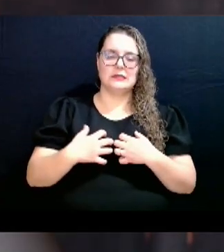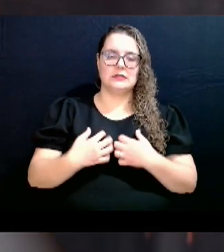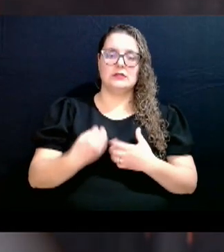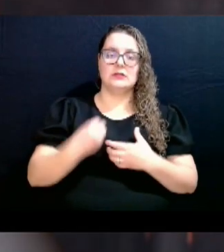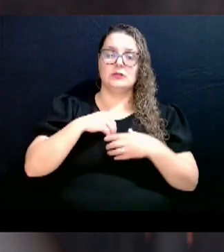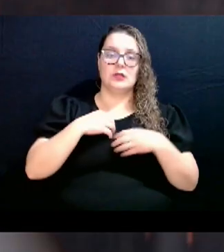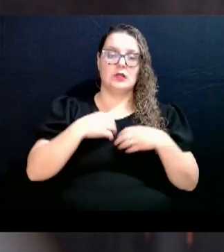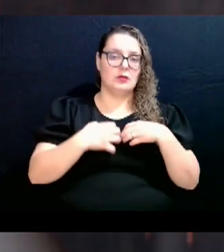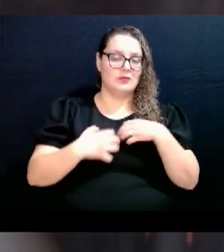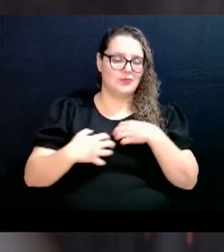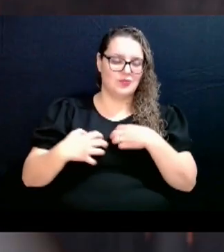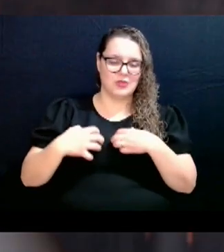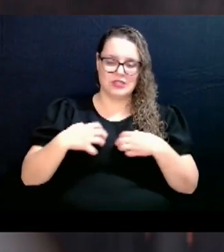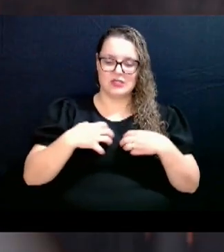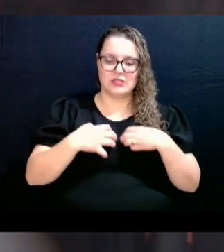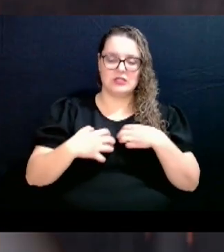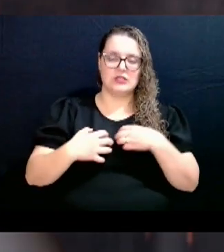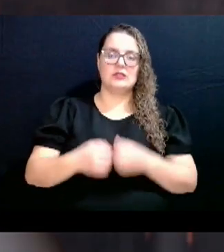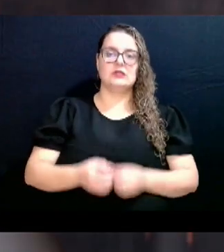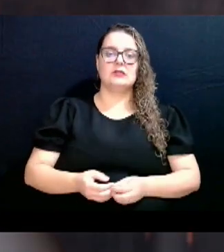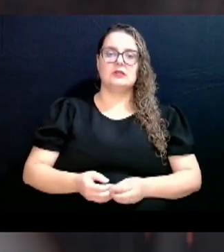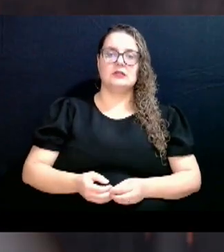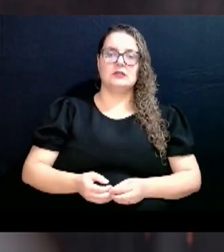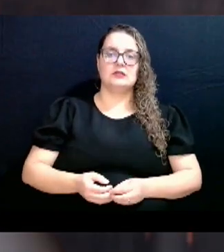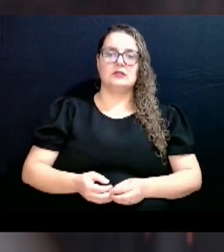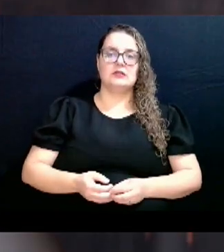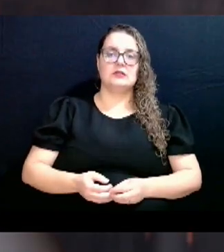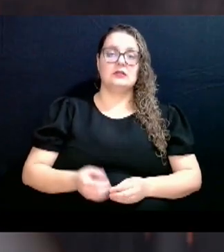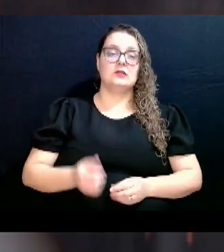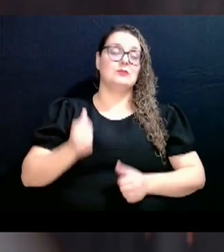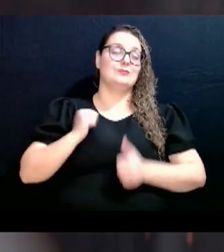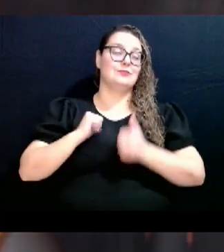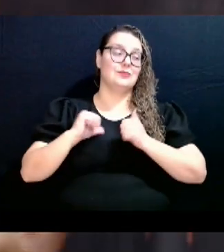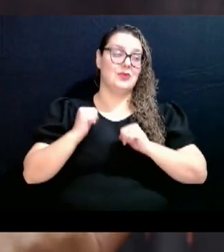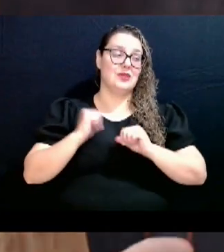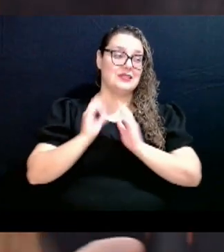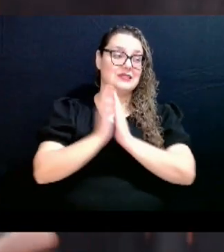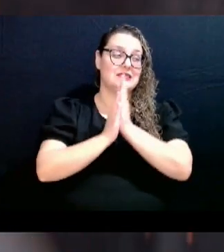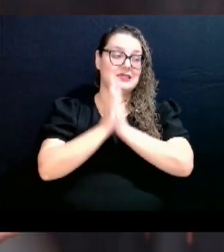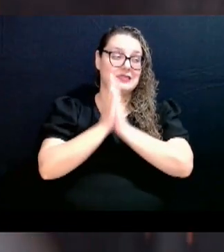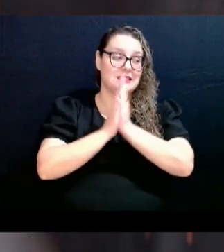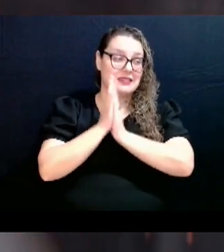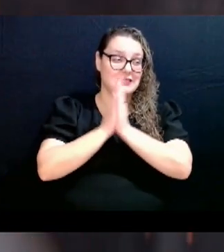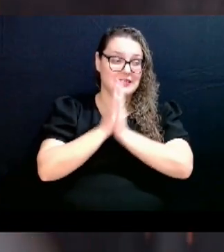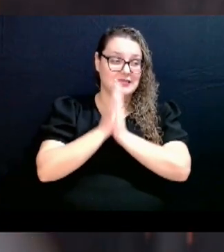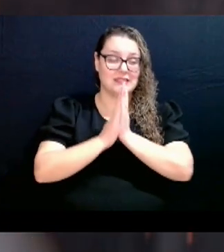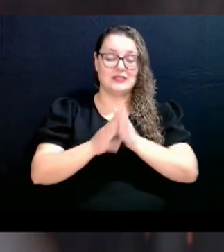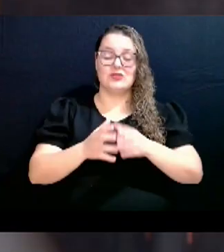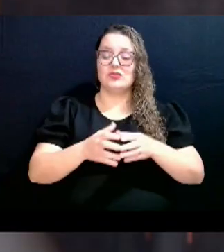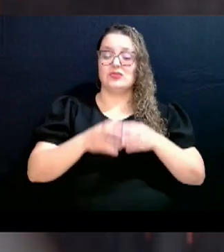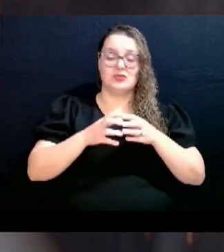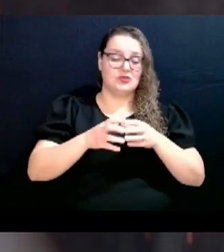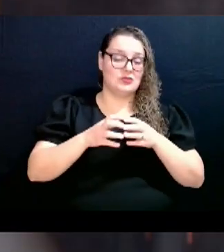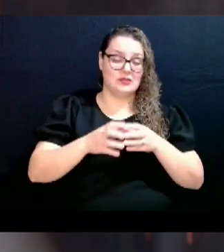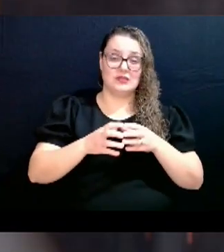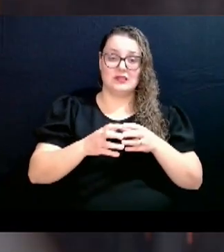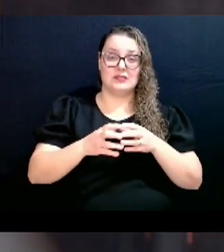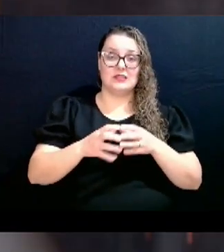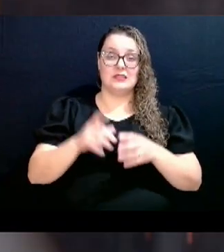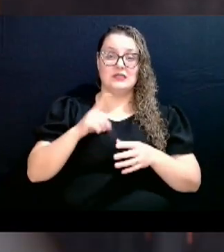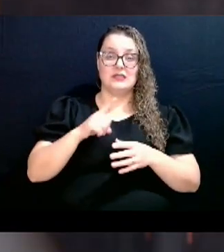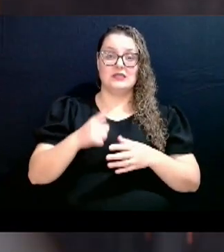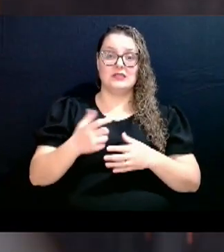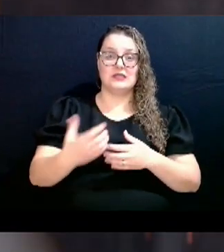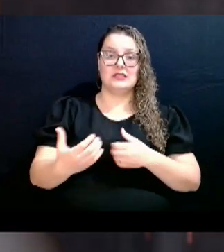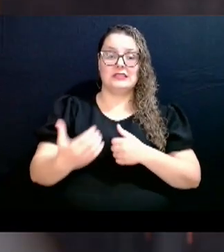angústia, uma certa ansiedade ali de se conviver e de ter sobre si toda essa